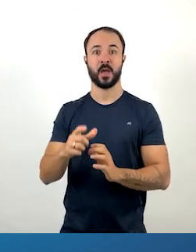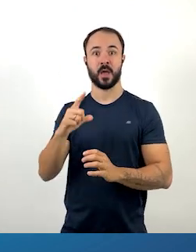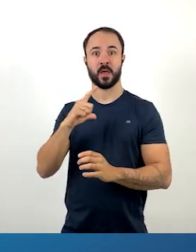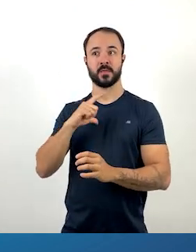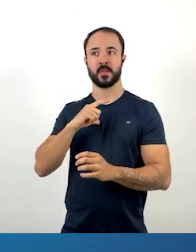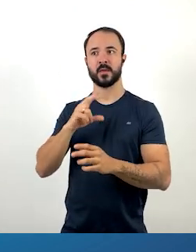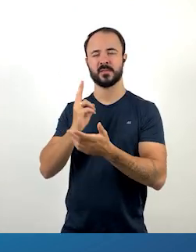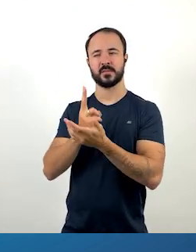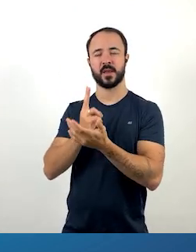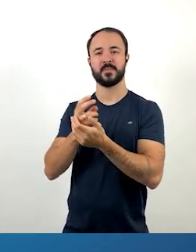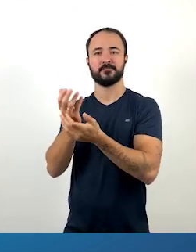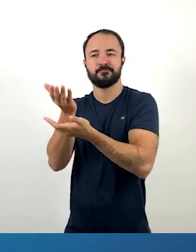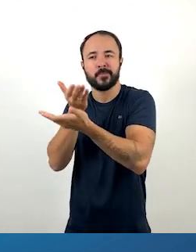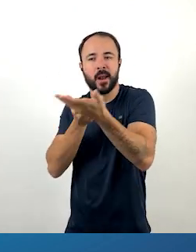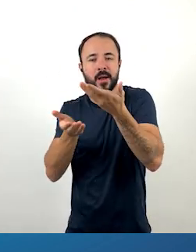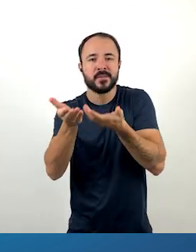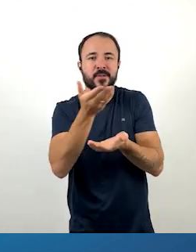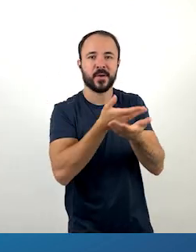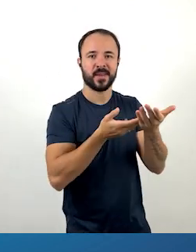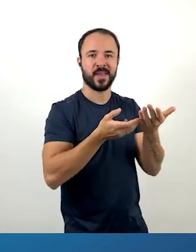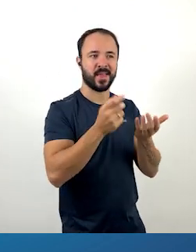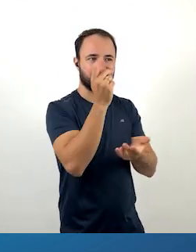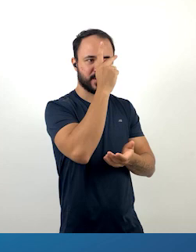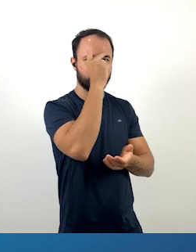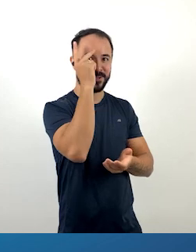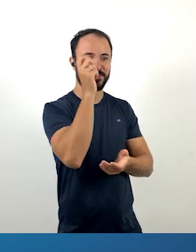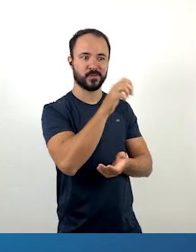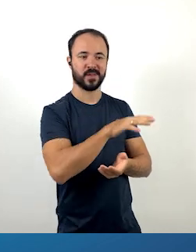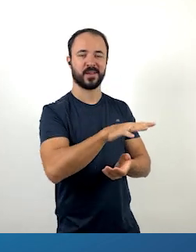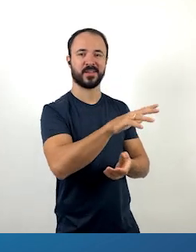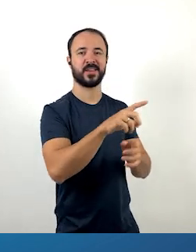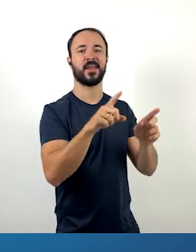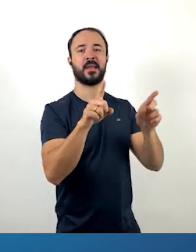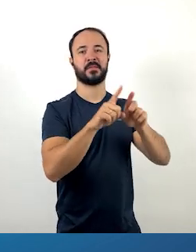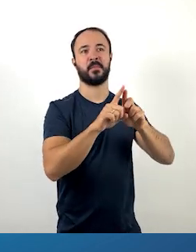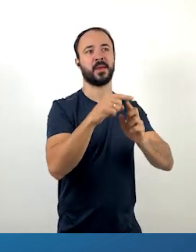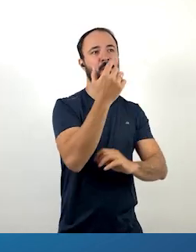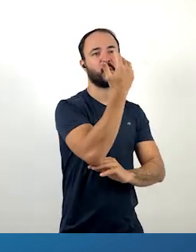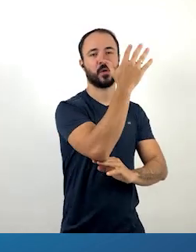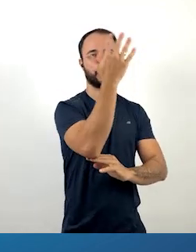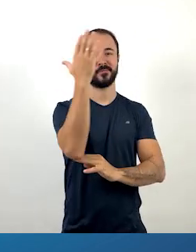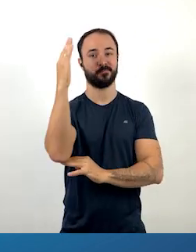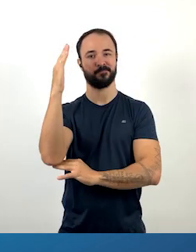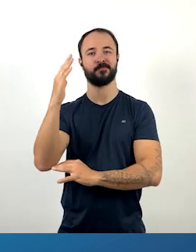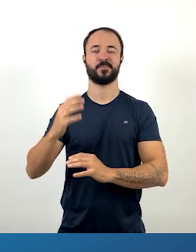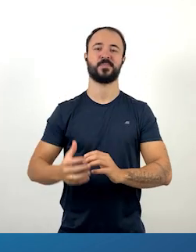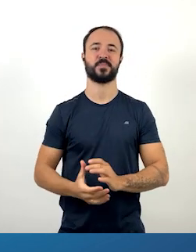entre esses indivíduos e também com o meio, aí nós temos um ecossistema.